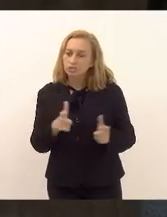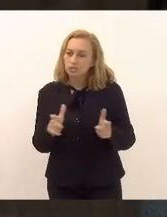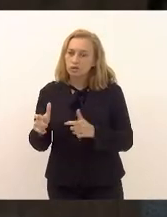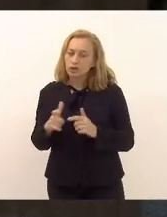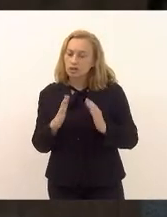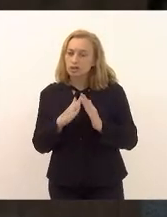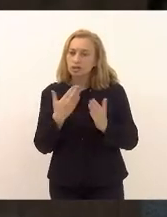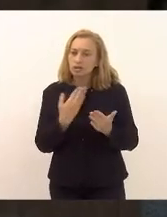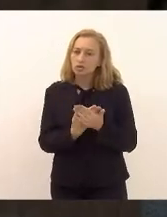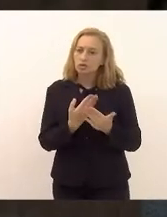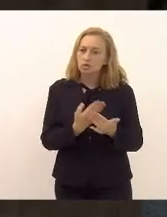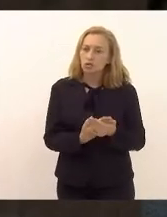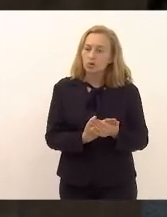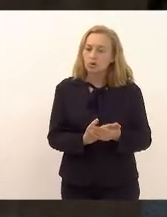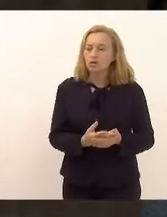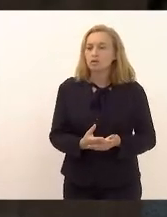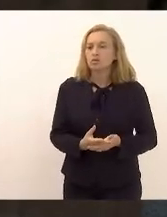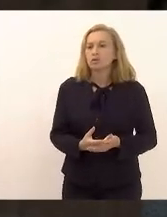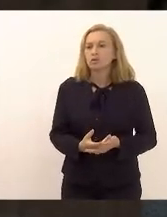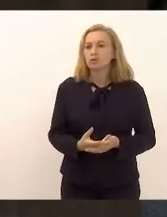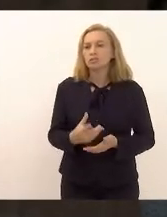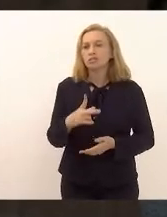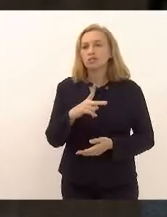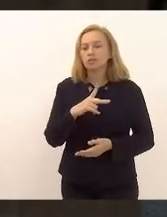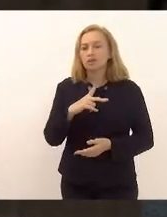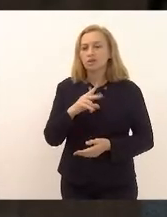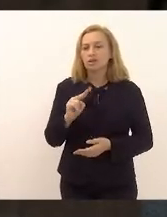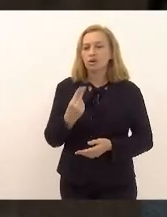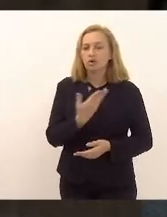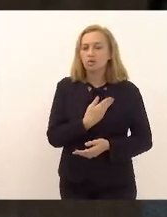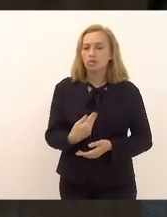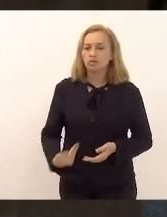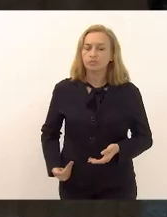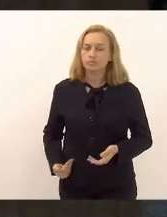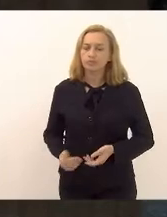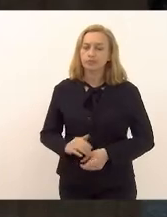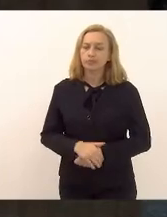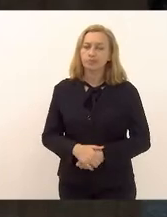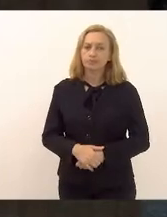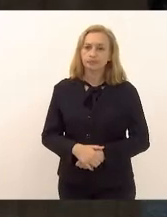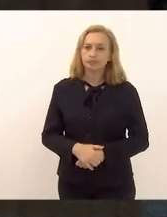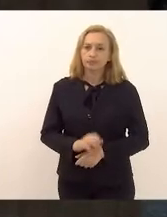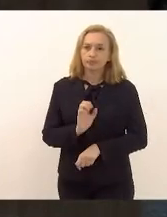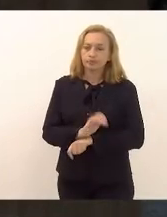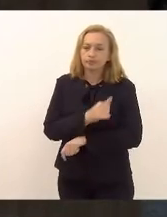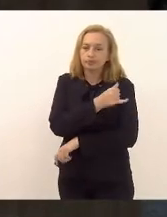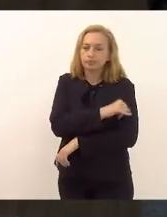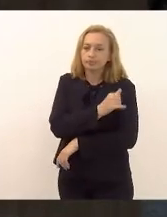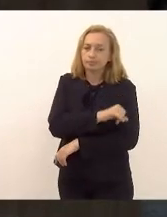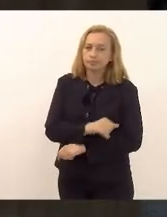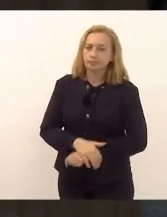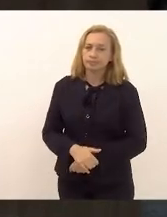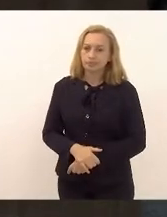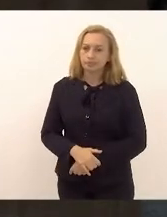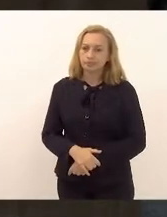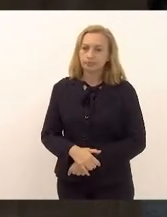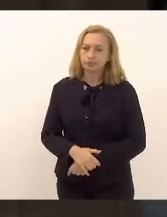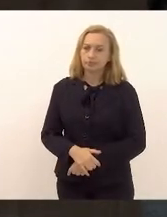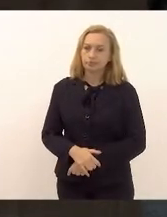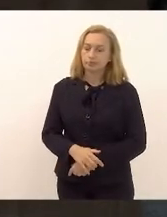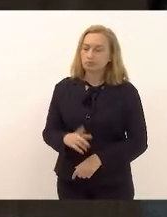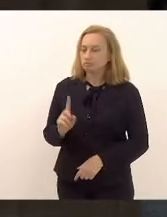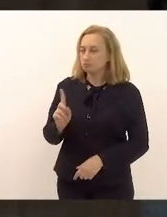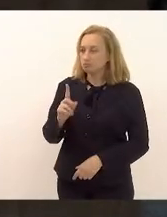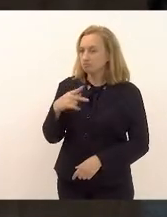de venda de produtos e alimentos nas escolas públicas e privadas do Estado do Rio de Janeiro. Não vou tecer